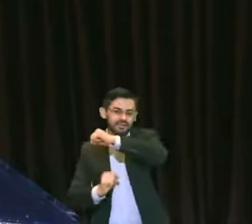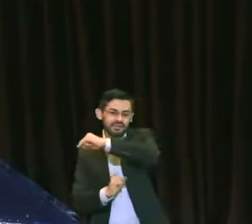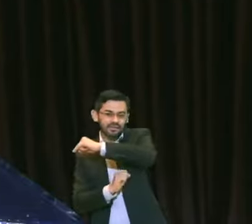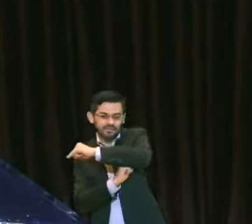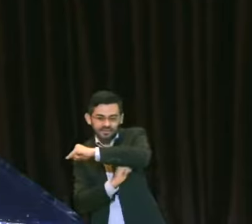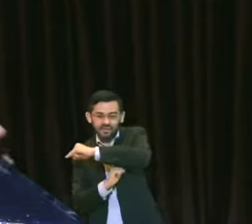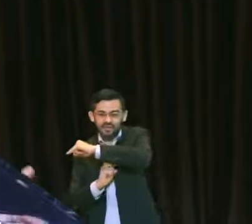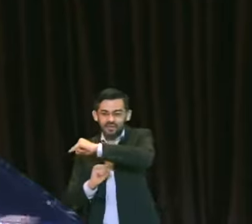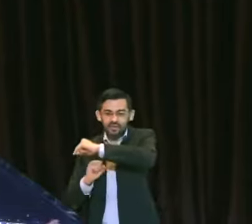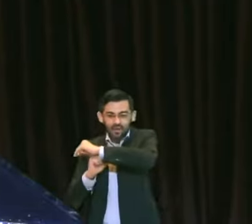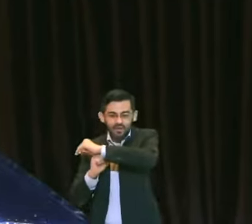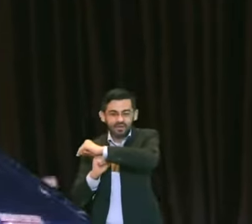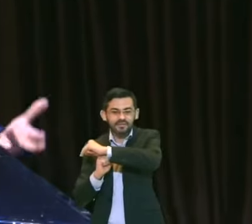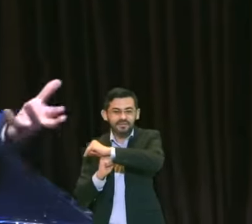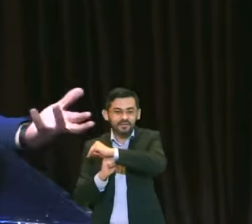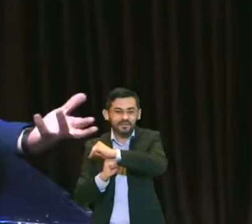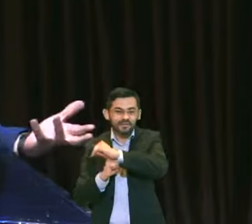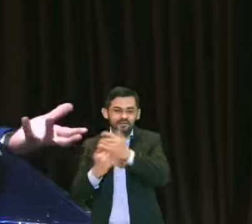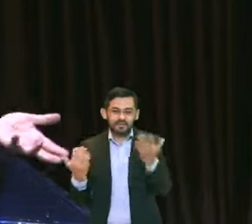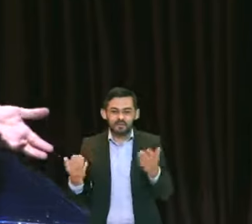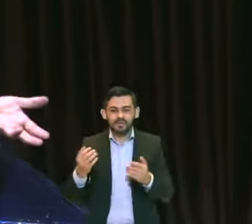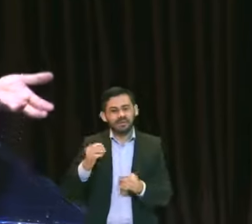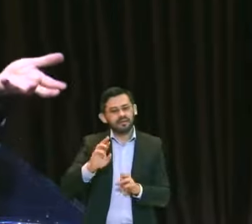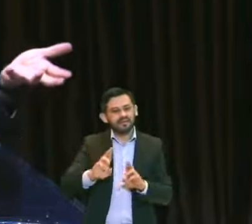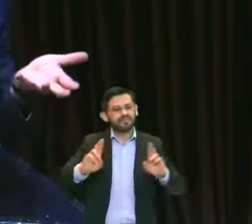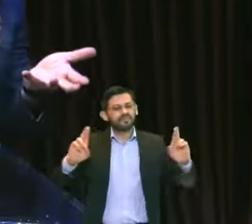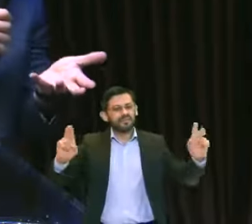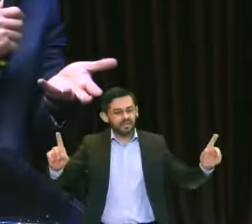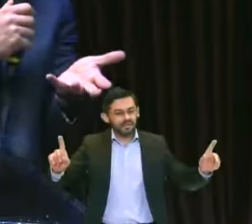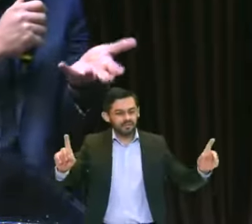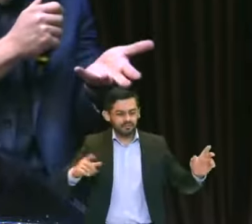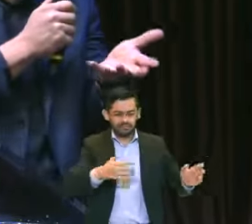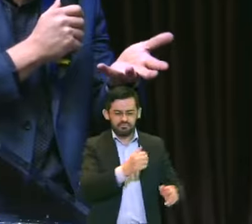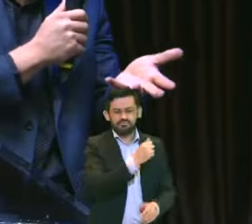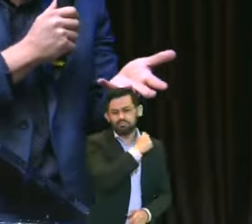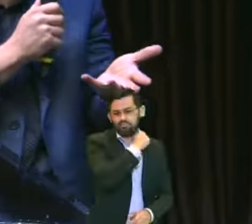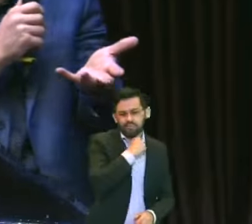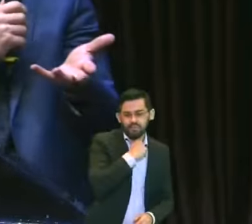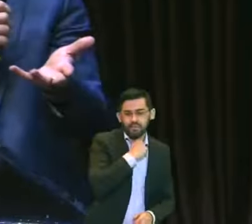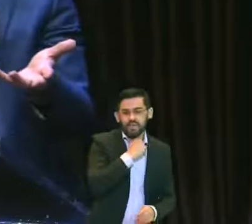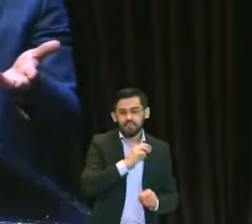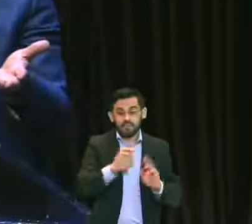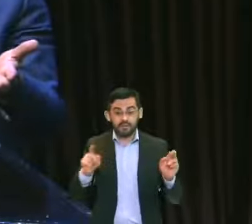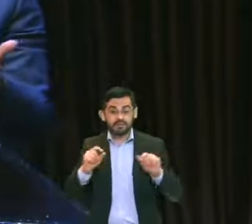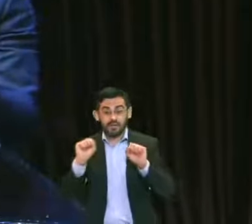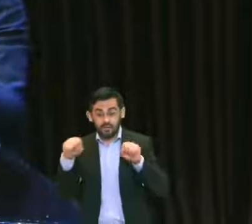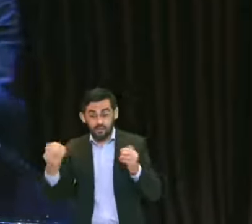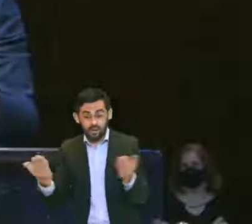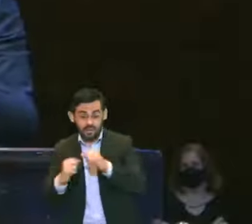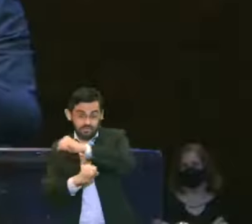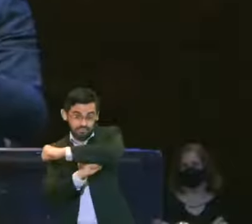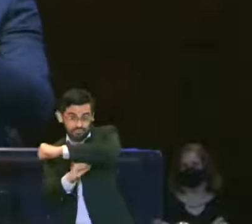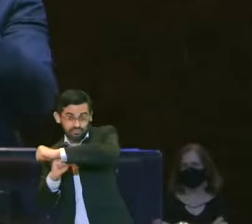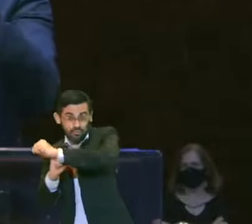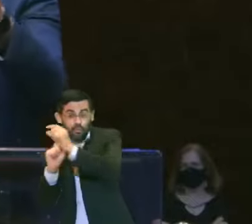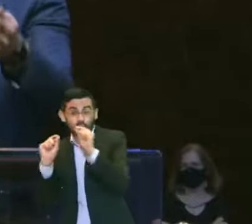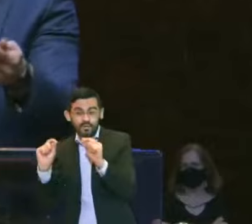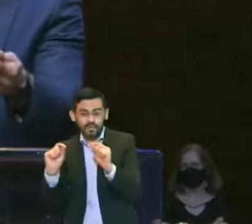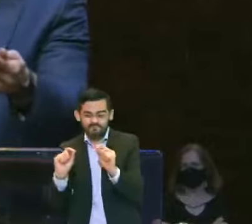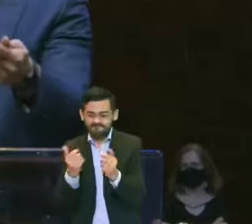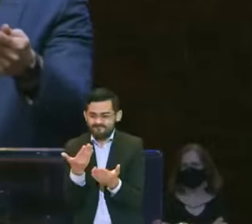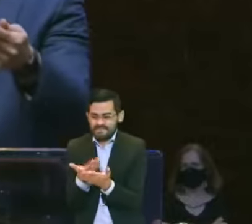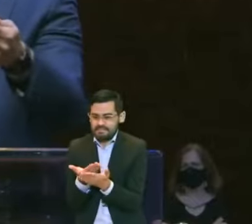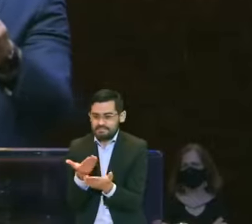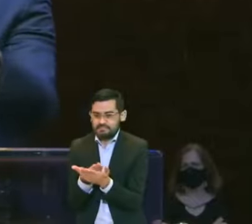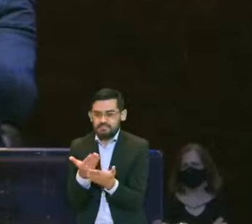da sinagoga não era o sistema sacrificial, mas a palavra, o estudo da palavra. É aí que a liderança de